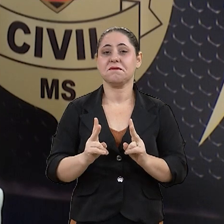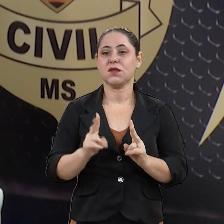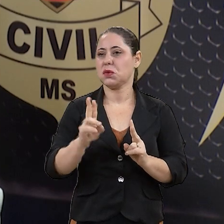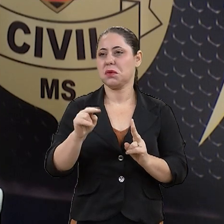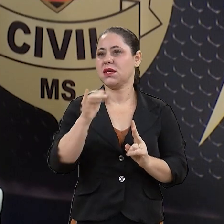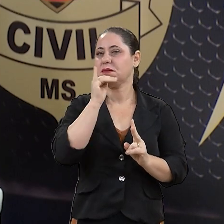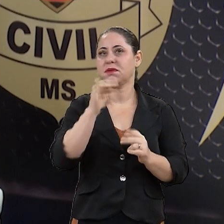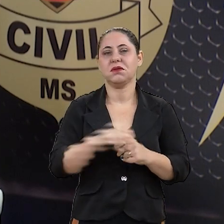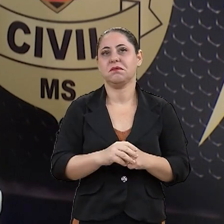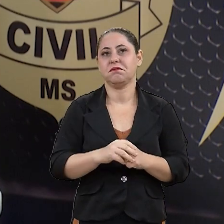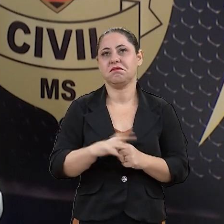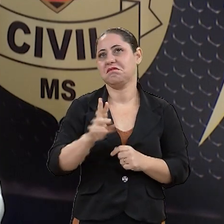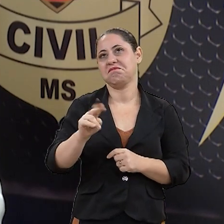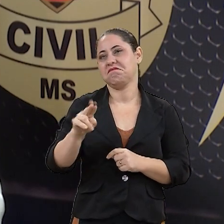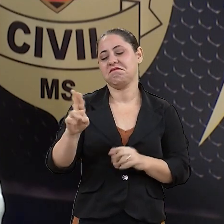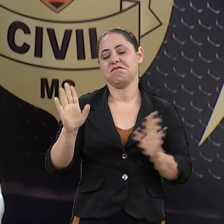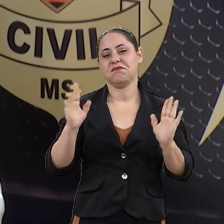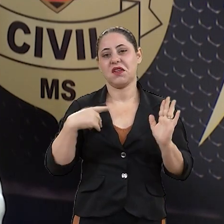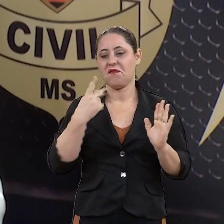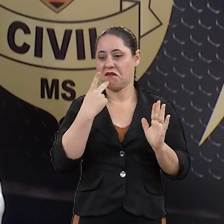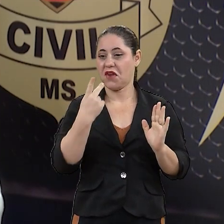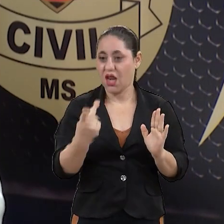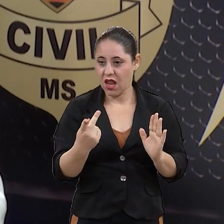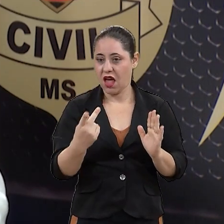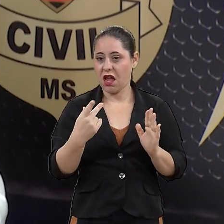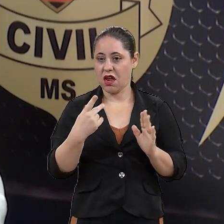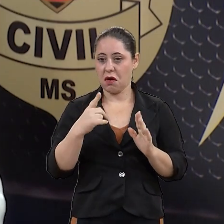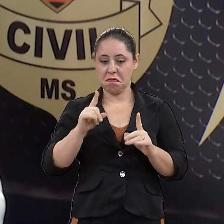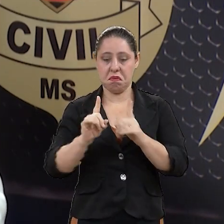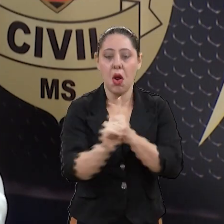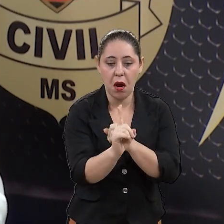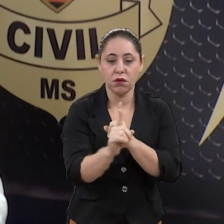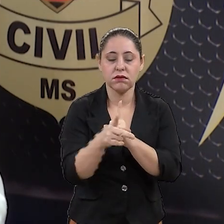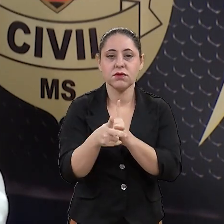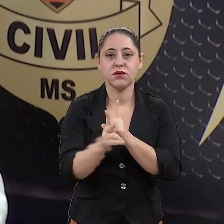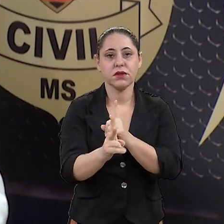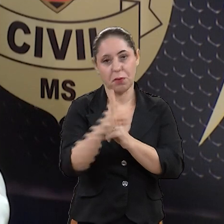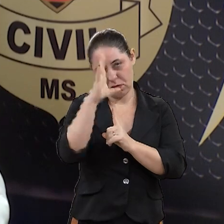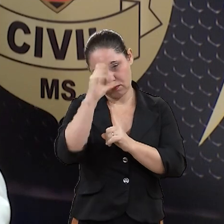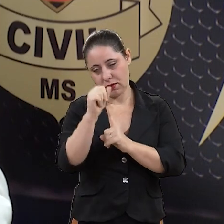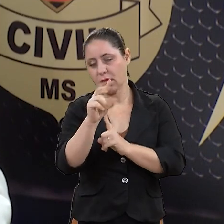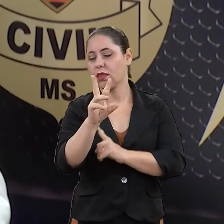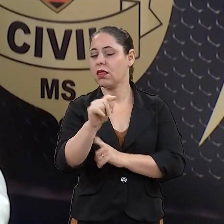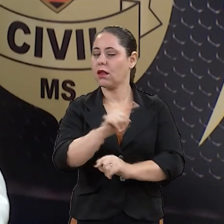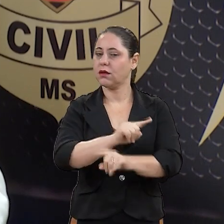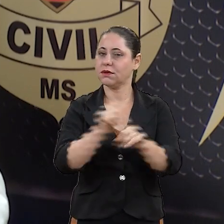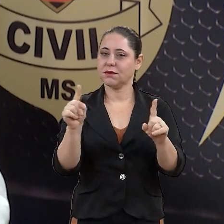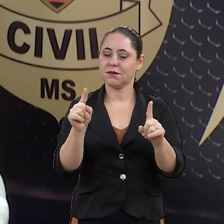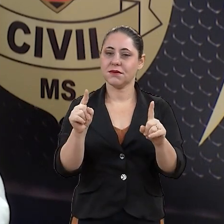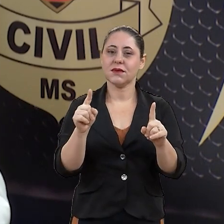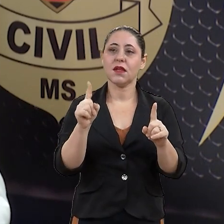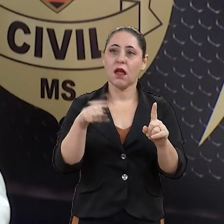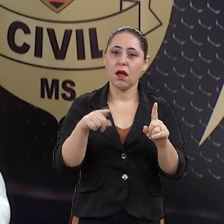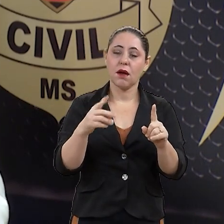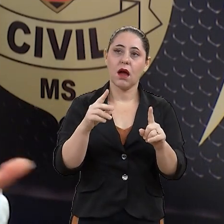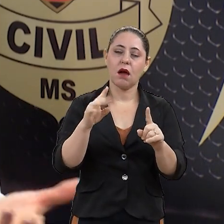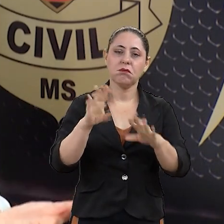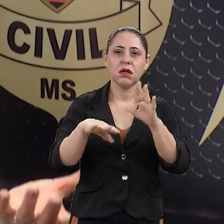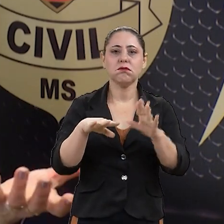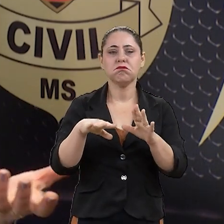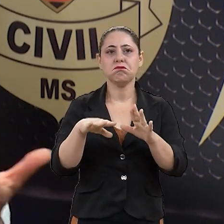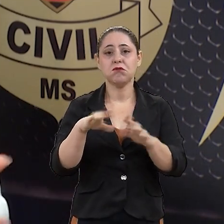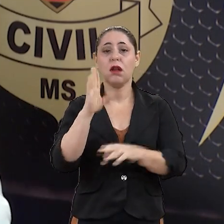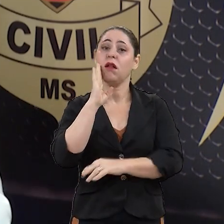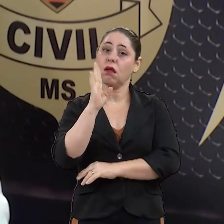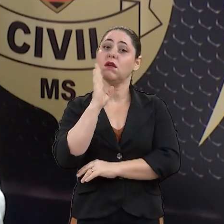sempre, nunca fui assim, eu estar na frente, sabe? Isso eu nunca tinha feito. Está sendo também muito, mas eu estou